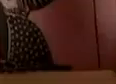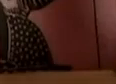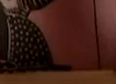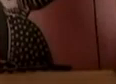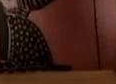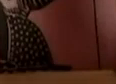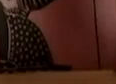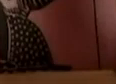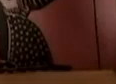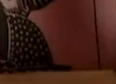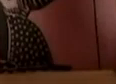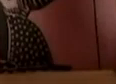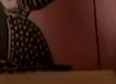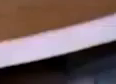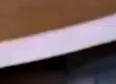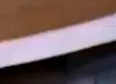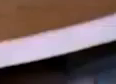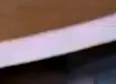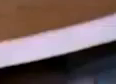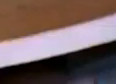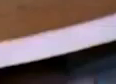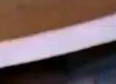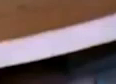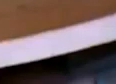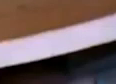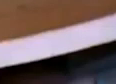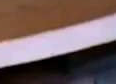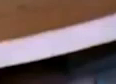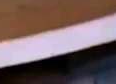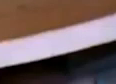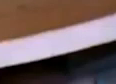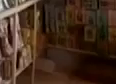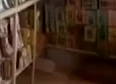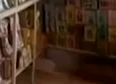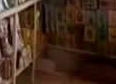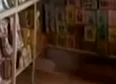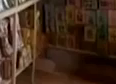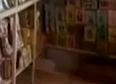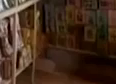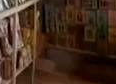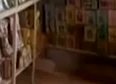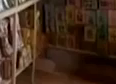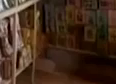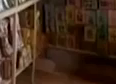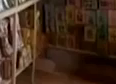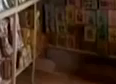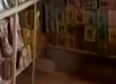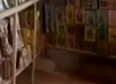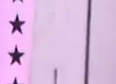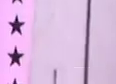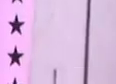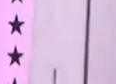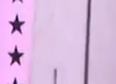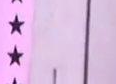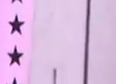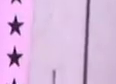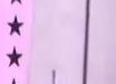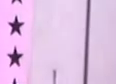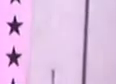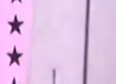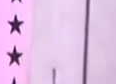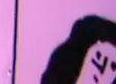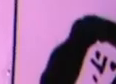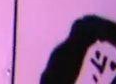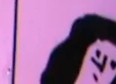Hoje o cordel não traz mais notícias nem novidades para o povo sertanejo. Descansam nas prateleiras o velho que enganou